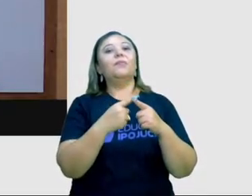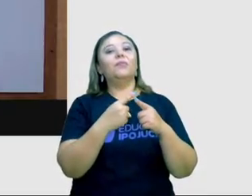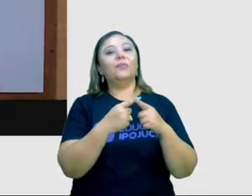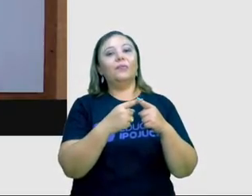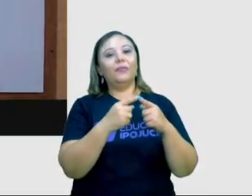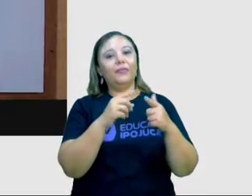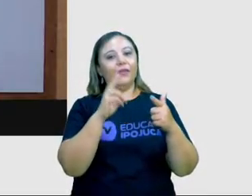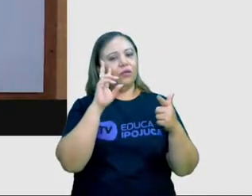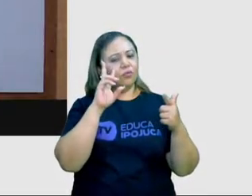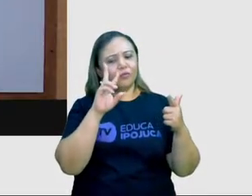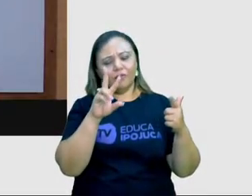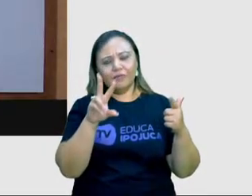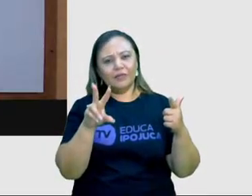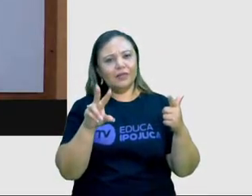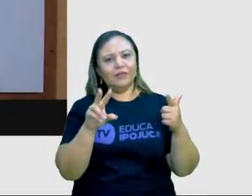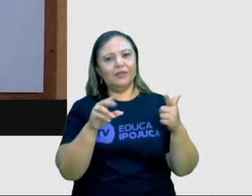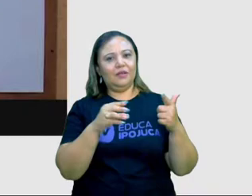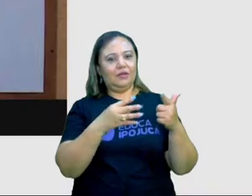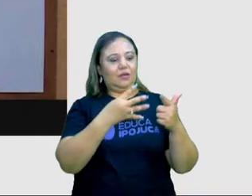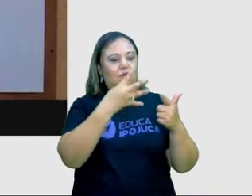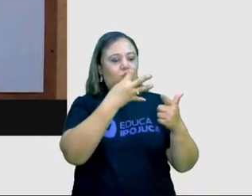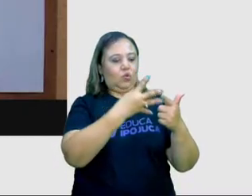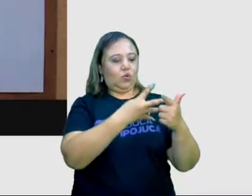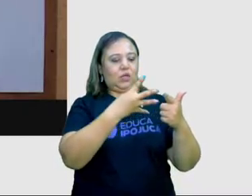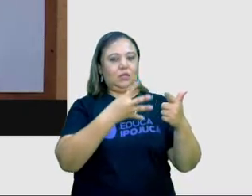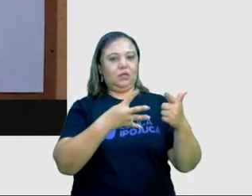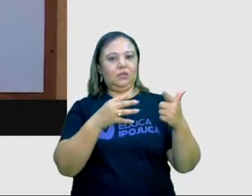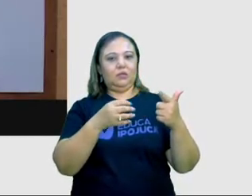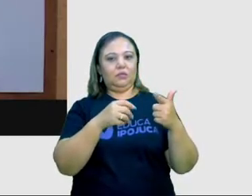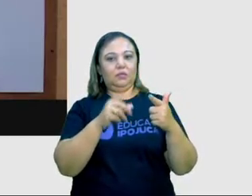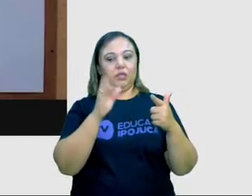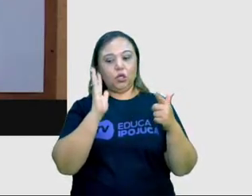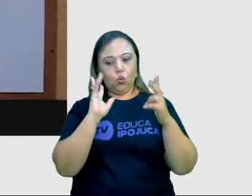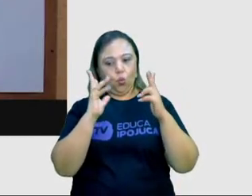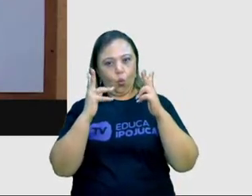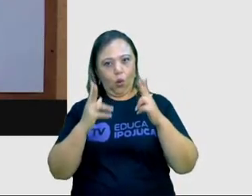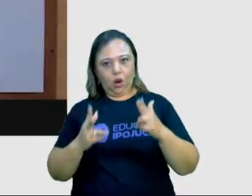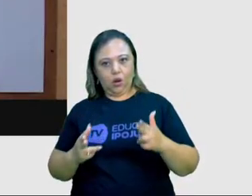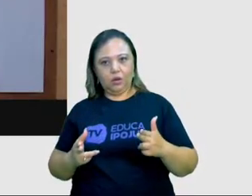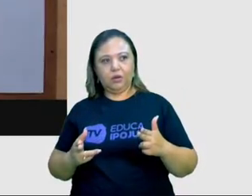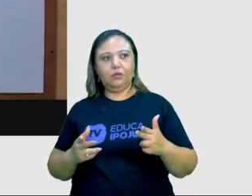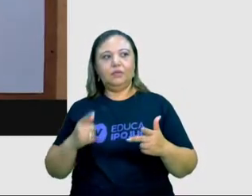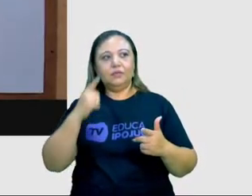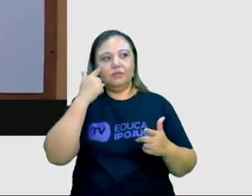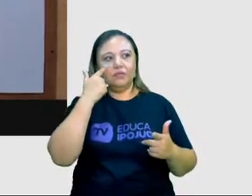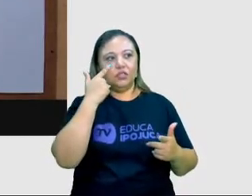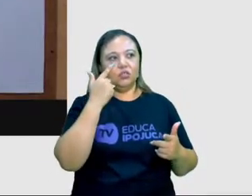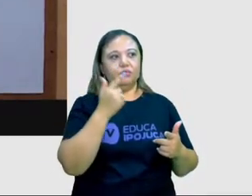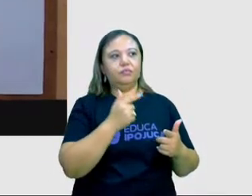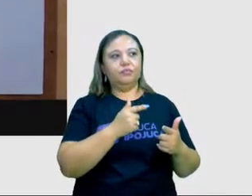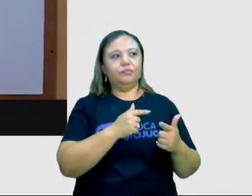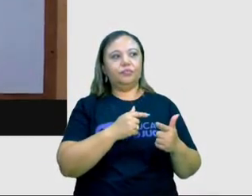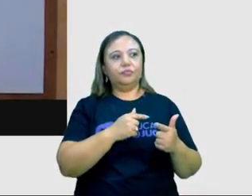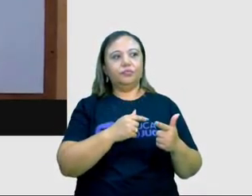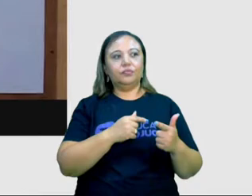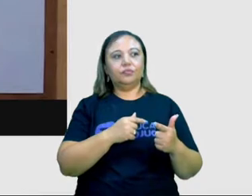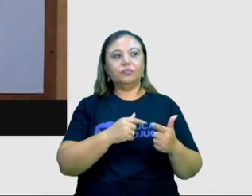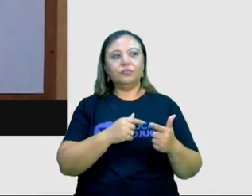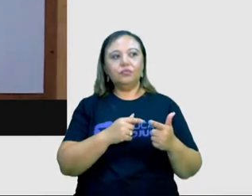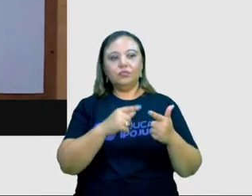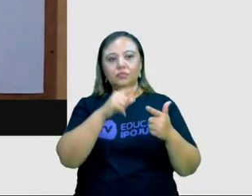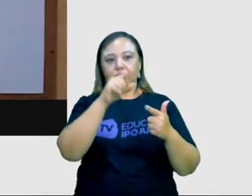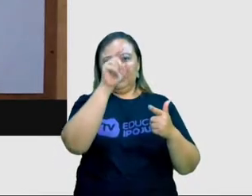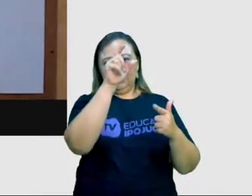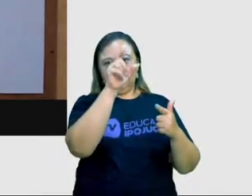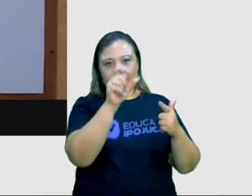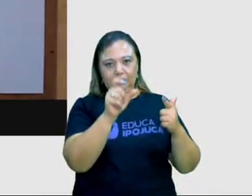estou visualizando essas partes, professor, essas partes iguais. Ah, mas você vai visualizar. Veja bem, aqui eu